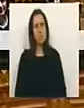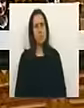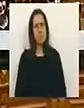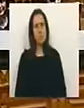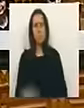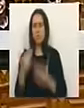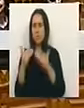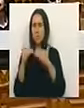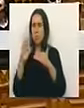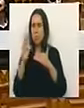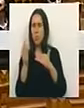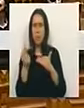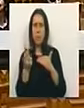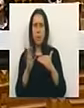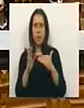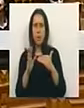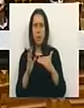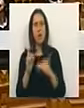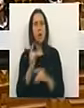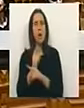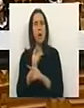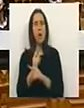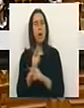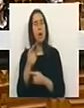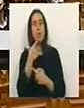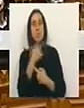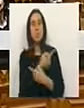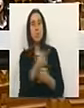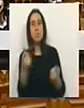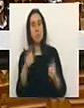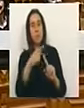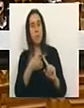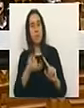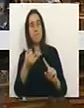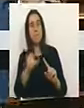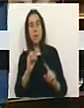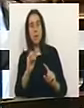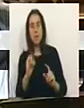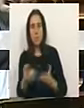superior quase àquilo que anuncia recuperar para o próximo ano.